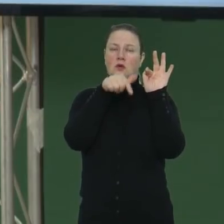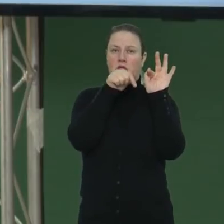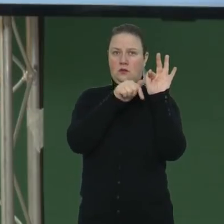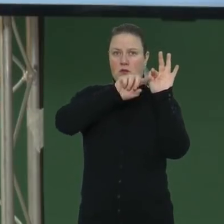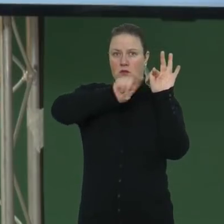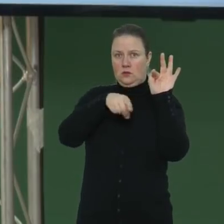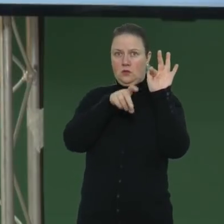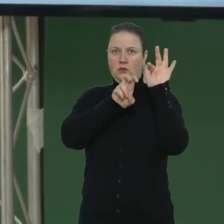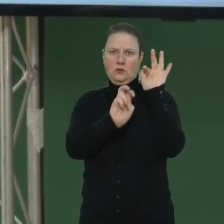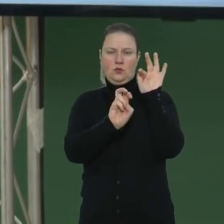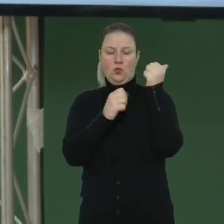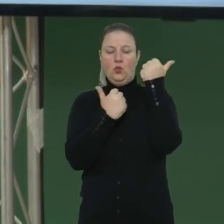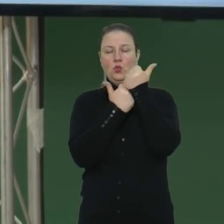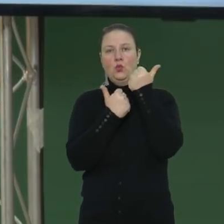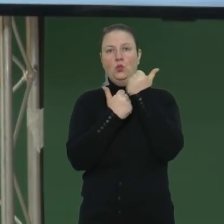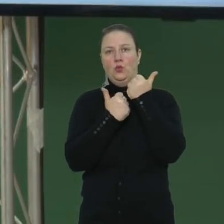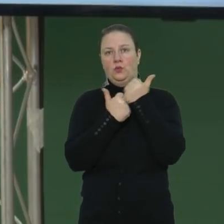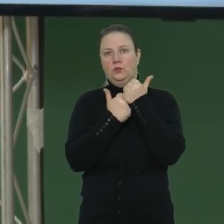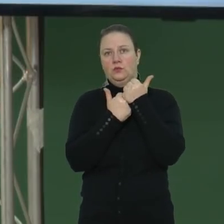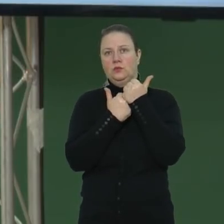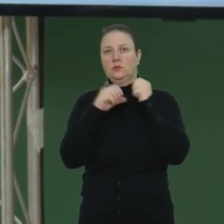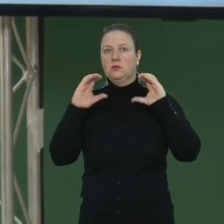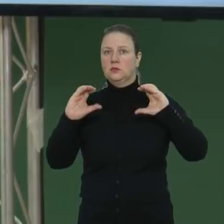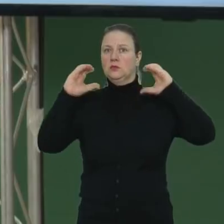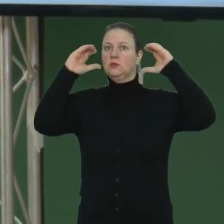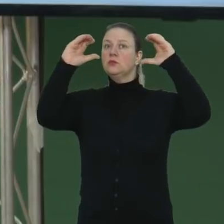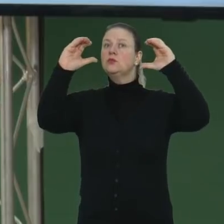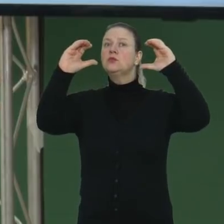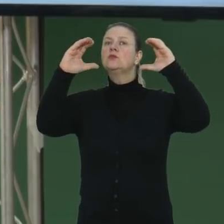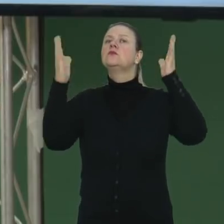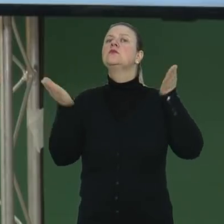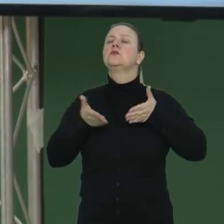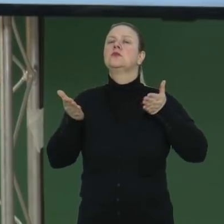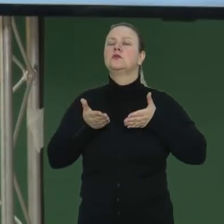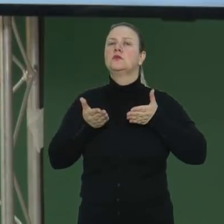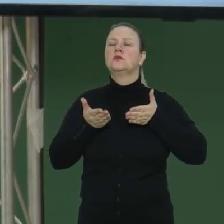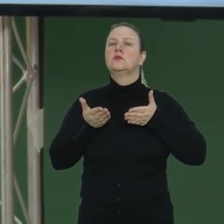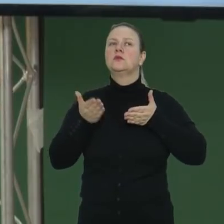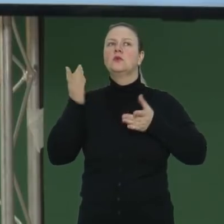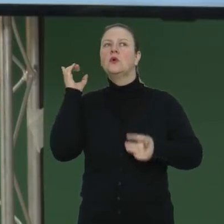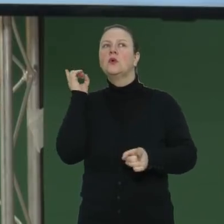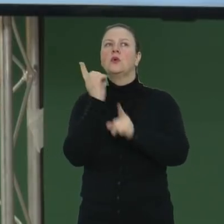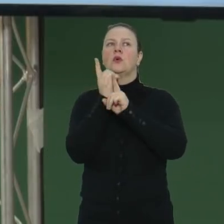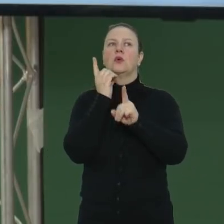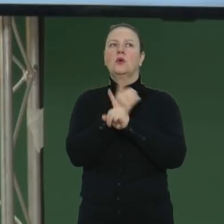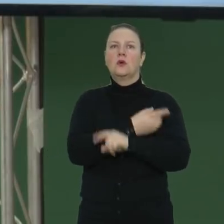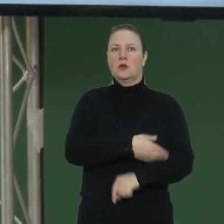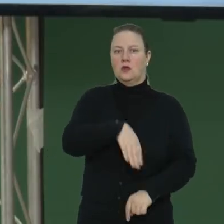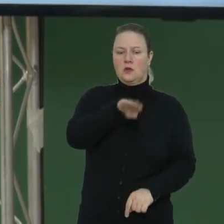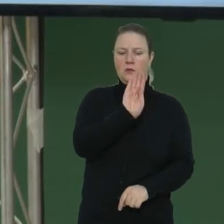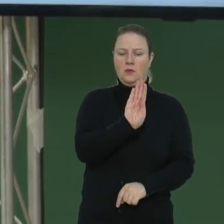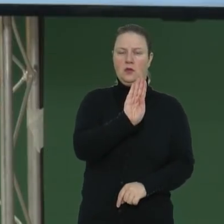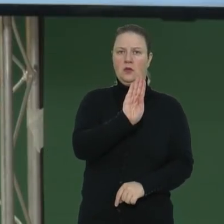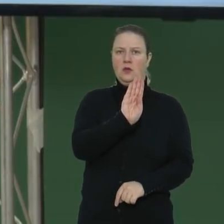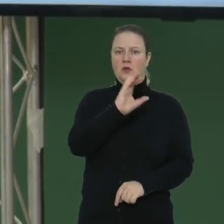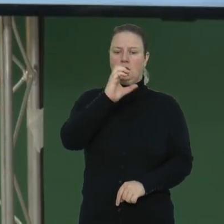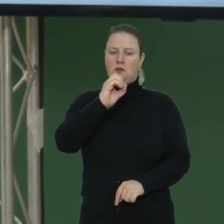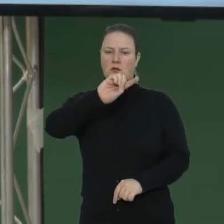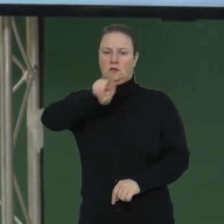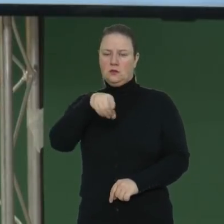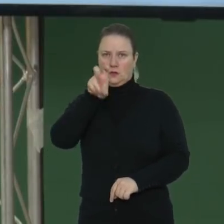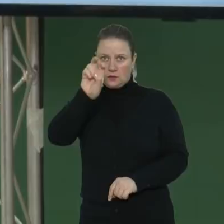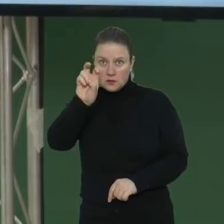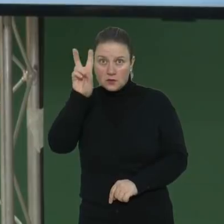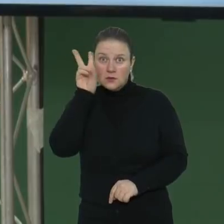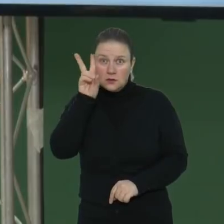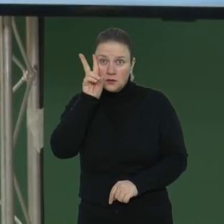7,5. Então, substituindo na função, certo? Eu vou chegar no quê? No b é 0,5. Aqui eu uso, né, que eu passei